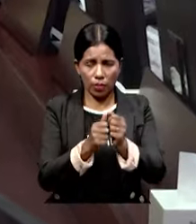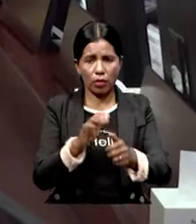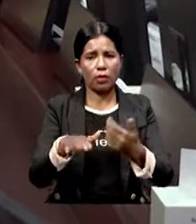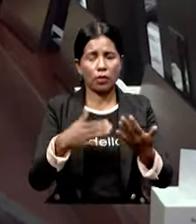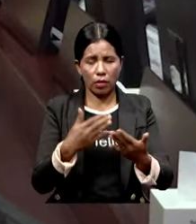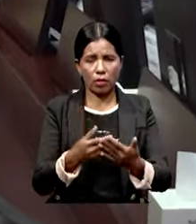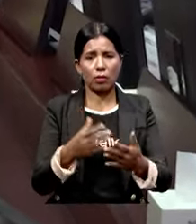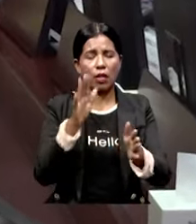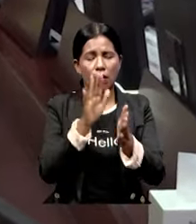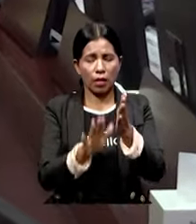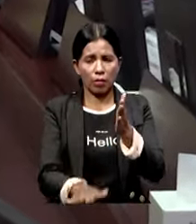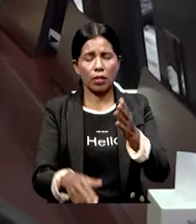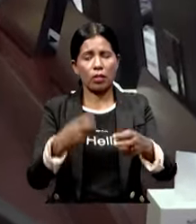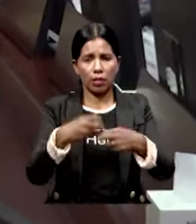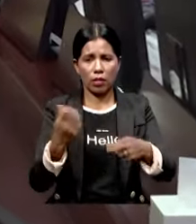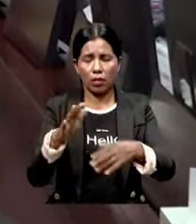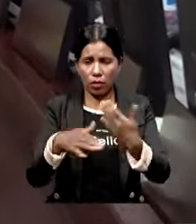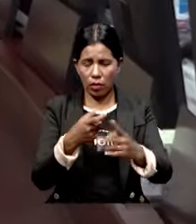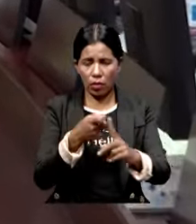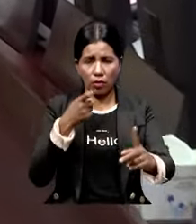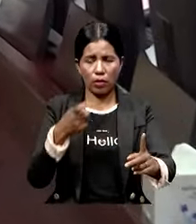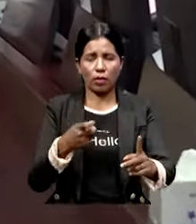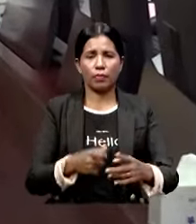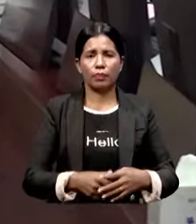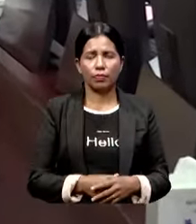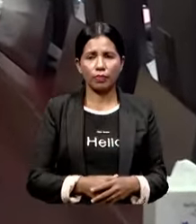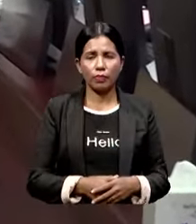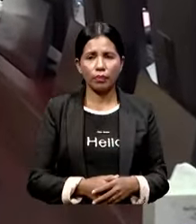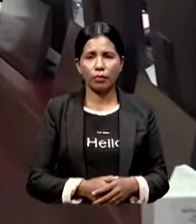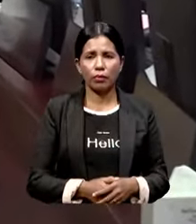onde há menos impacto Sira, russi catástrofe. Equipa cobertura, GMN.